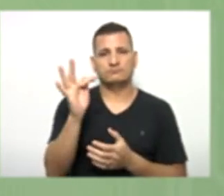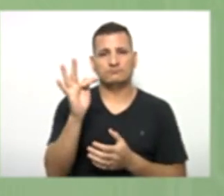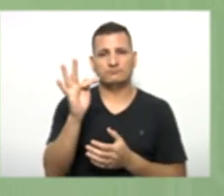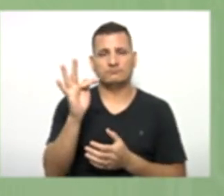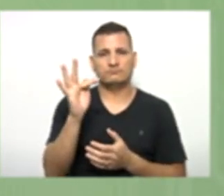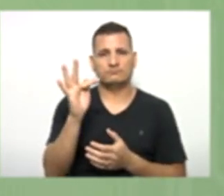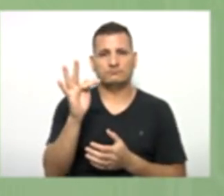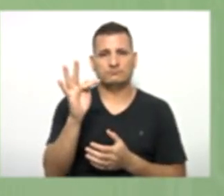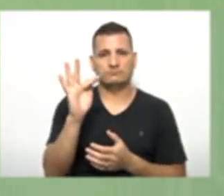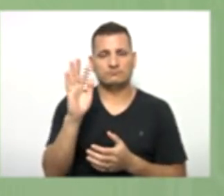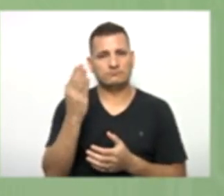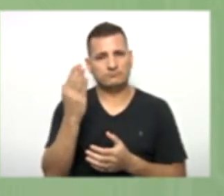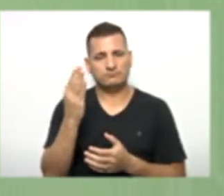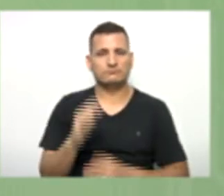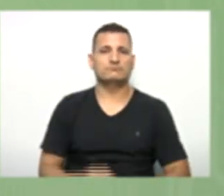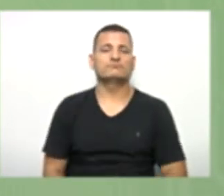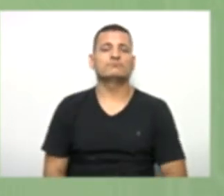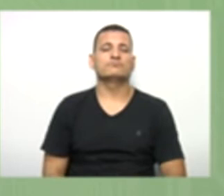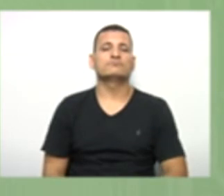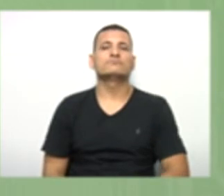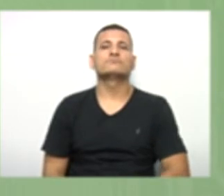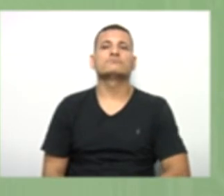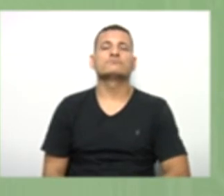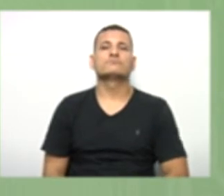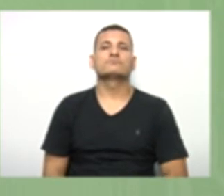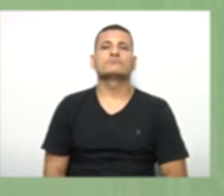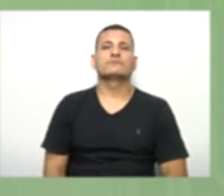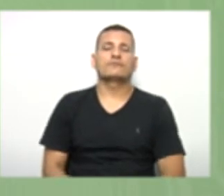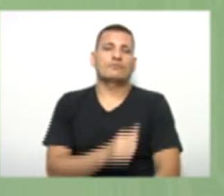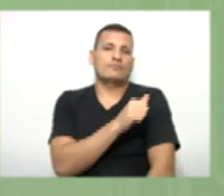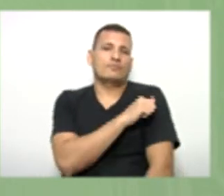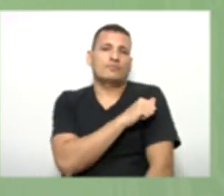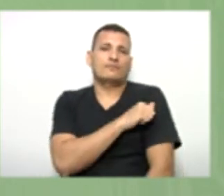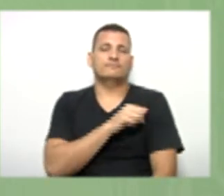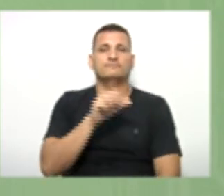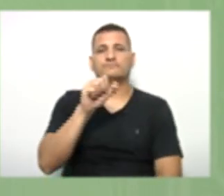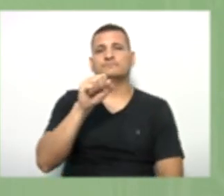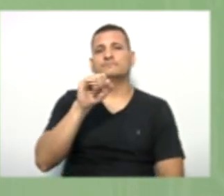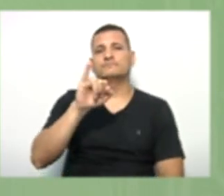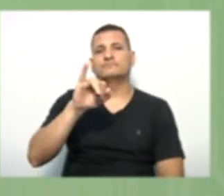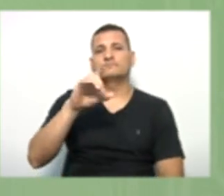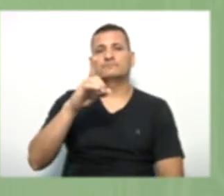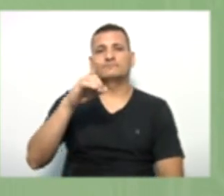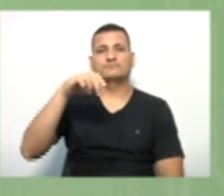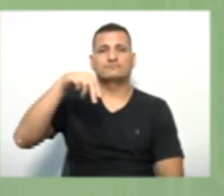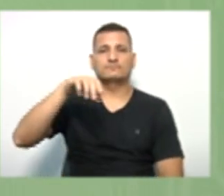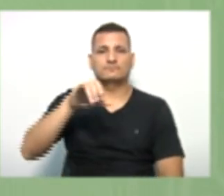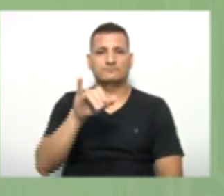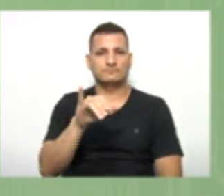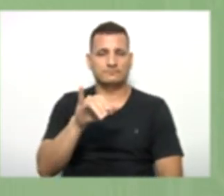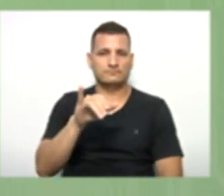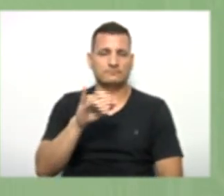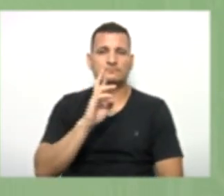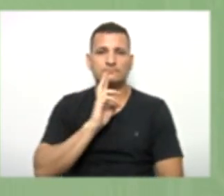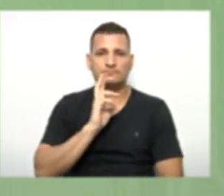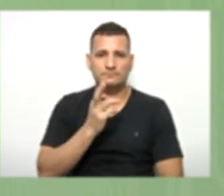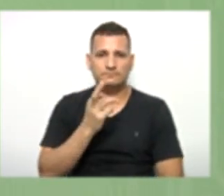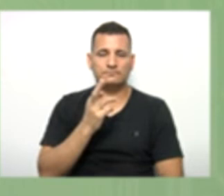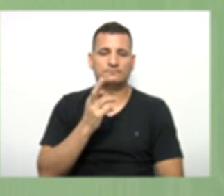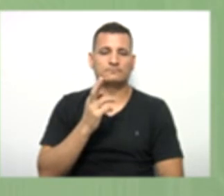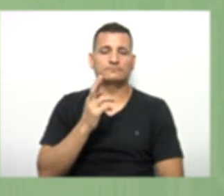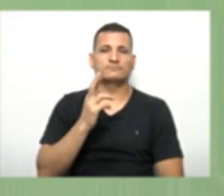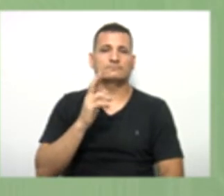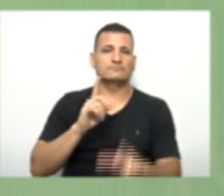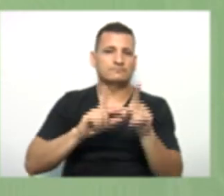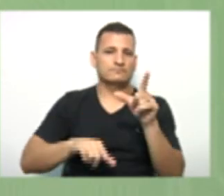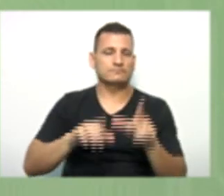falsa. Professora, tem mais um aluno, o aluno Sidney, da escola Paulo Freire, está dizendo que é a letra B. Olha, esse